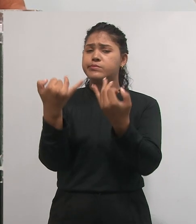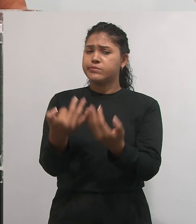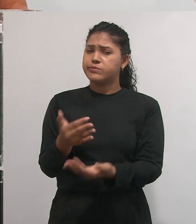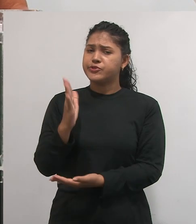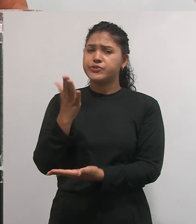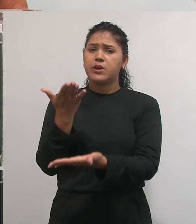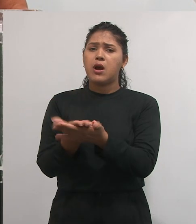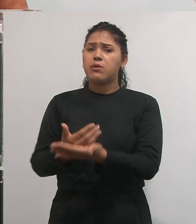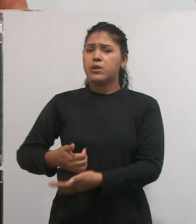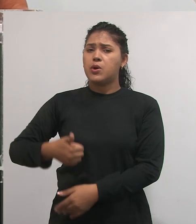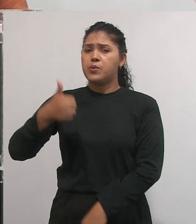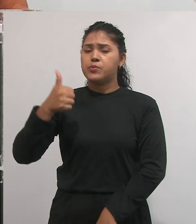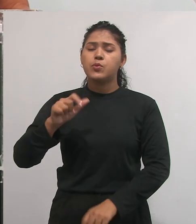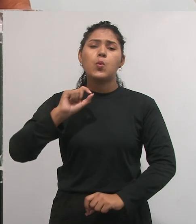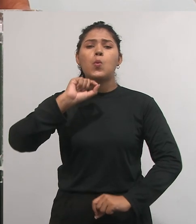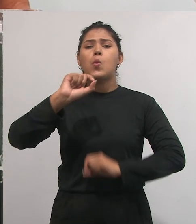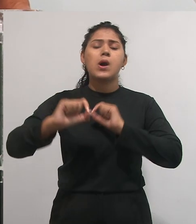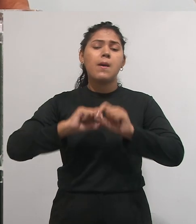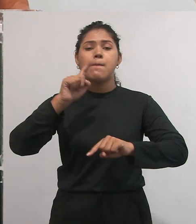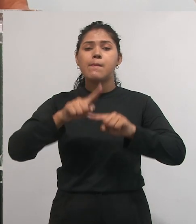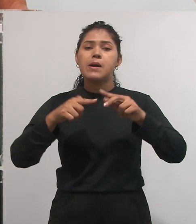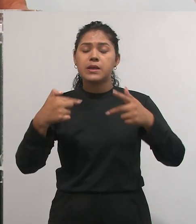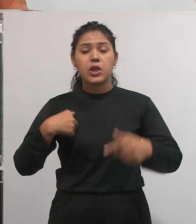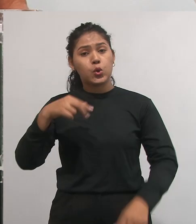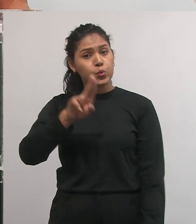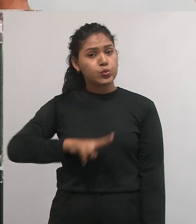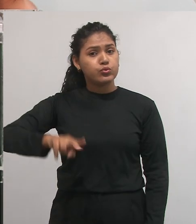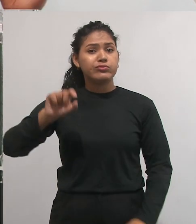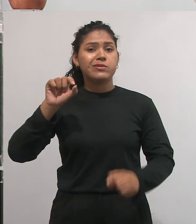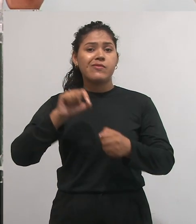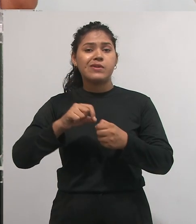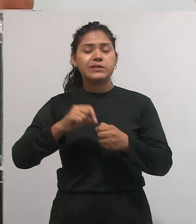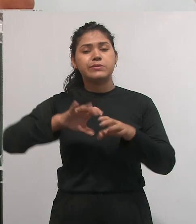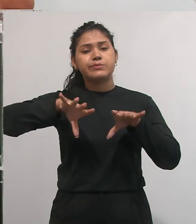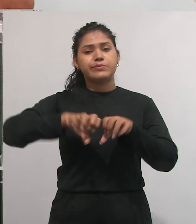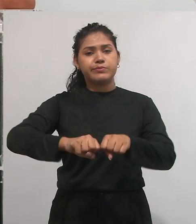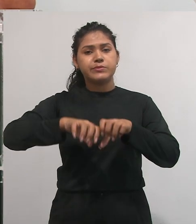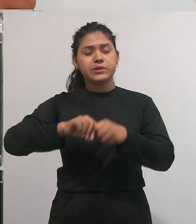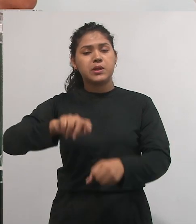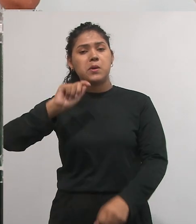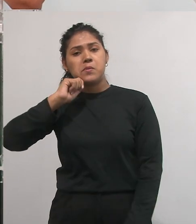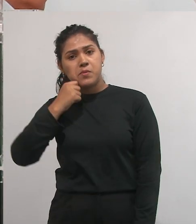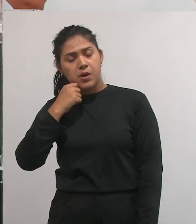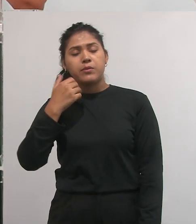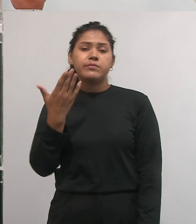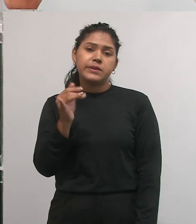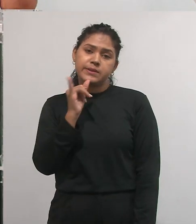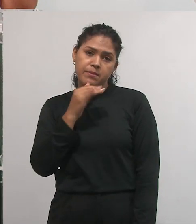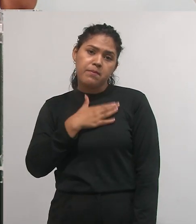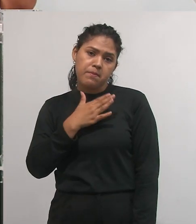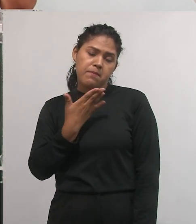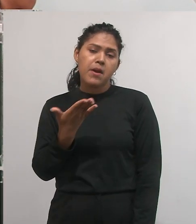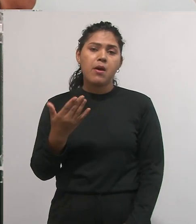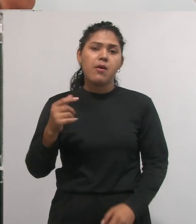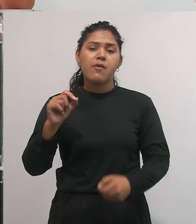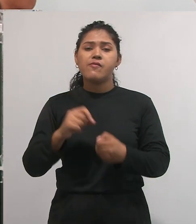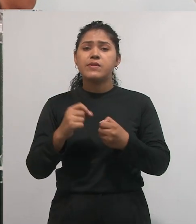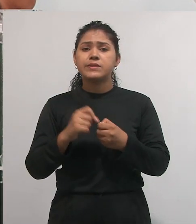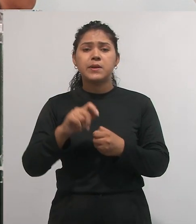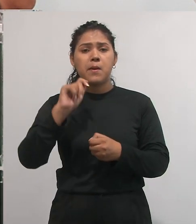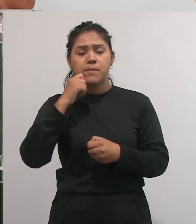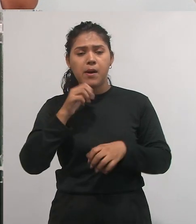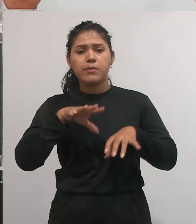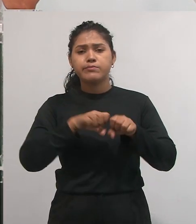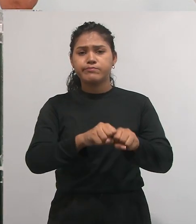aqueles gastos necessários para a produção dos meus produtos, no caso uma padaria, que independente da quantidade de pão